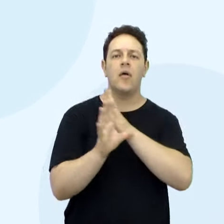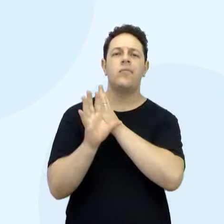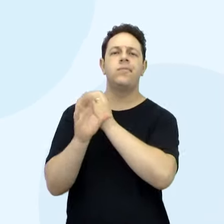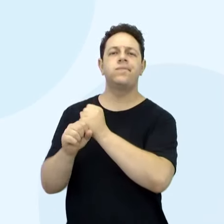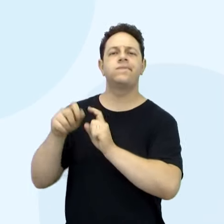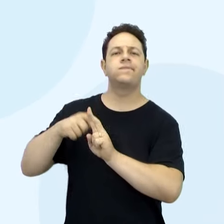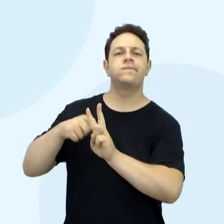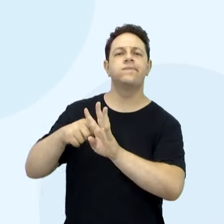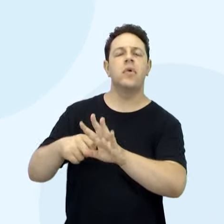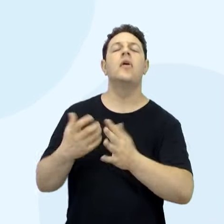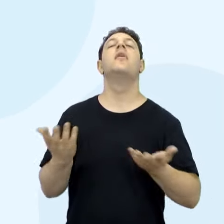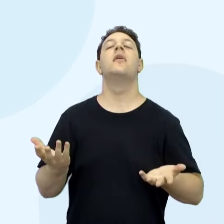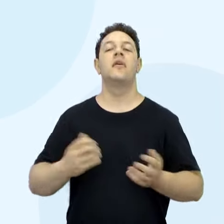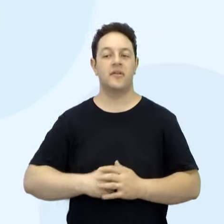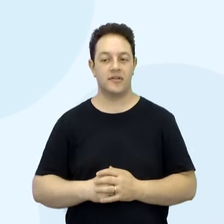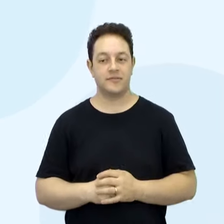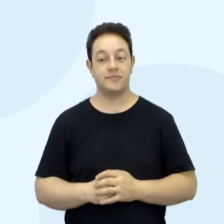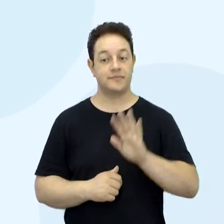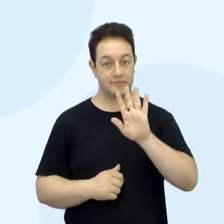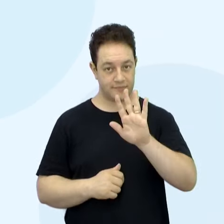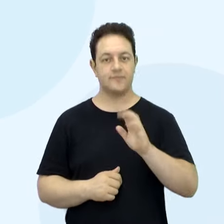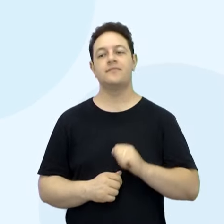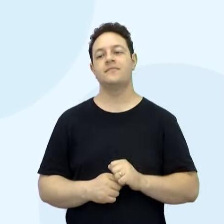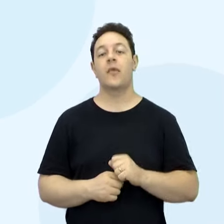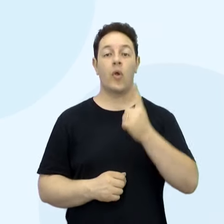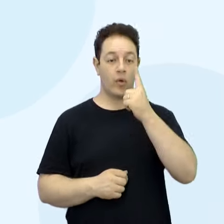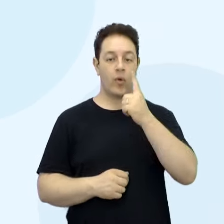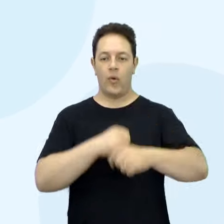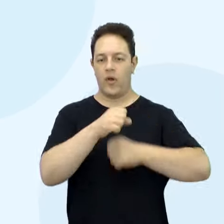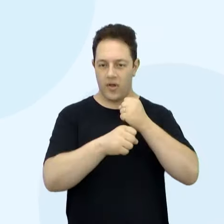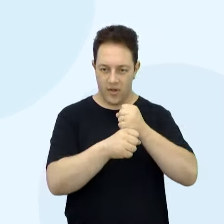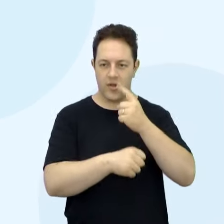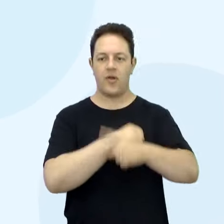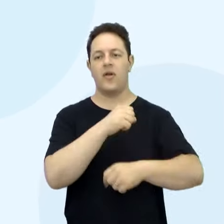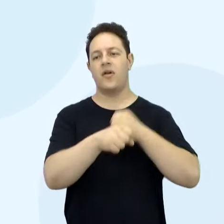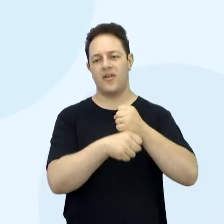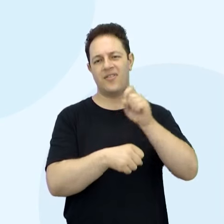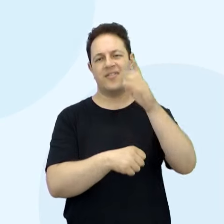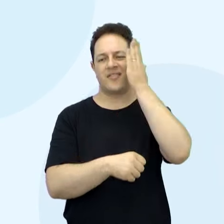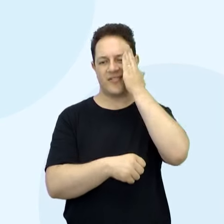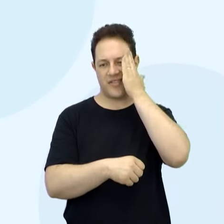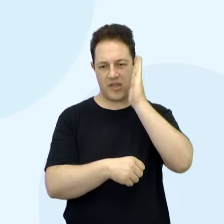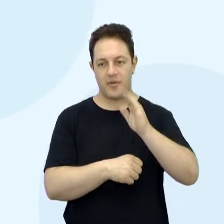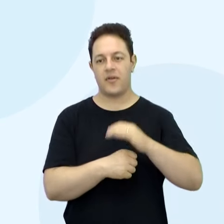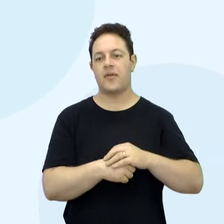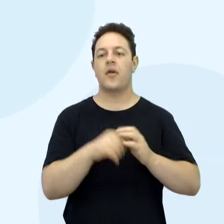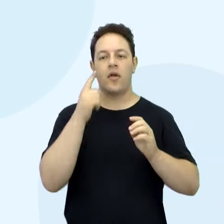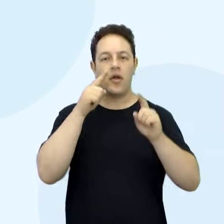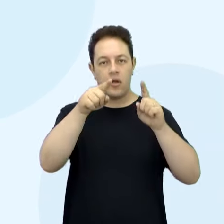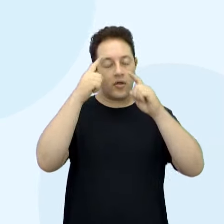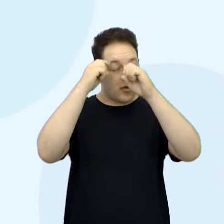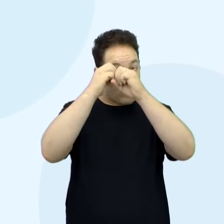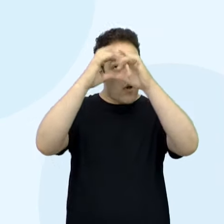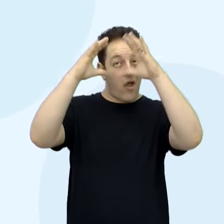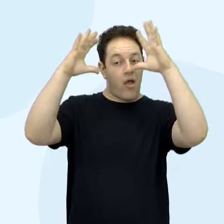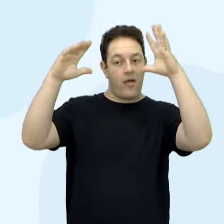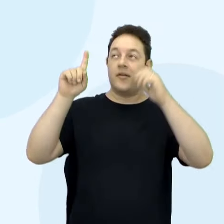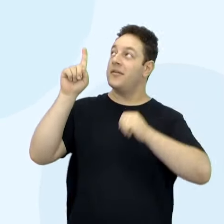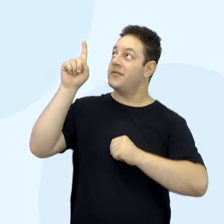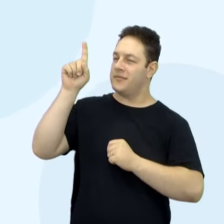Quantos meses tem? Aí eu vou pegar, como eu sei que é anual, isso aqui fica aqui, ó, de balãozinho aí para